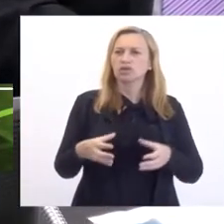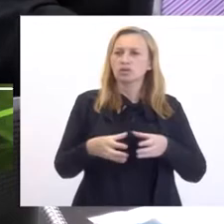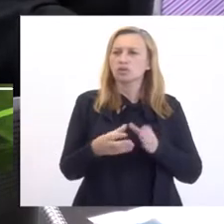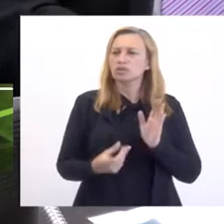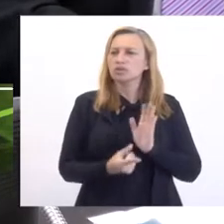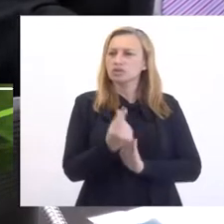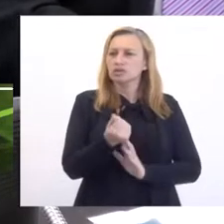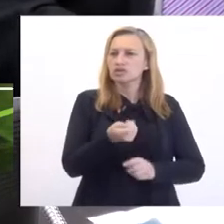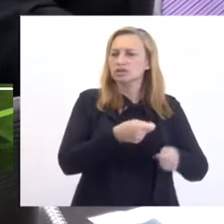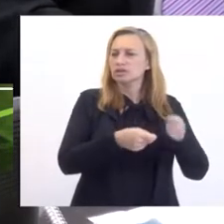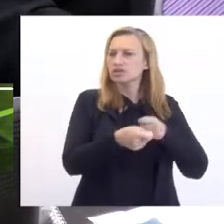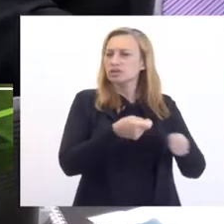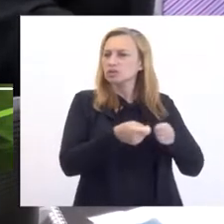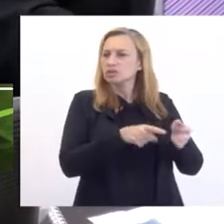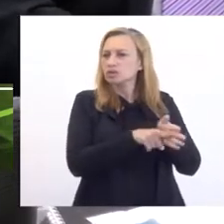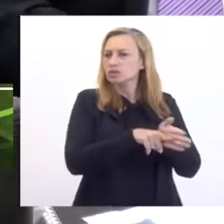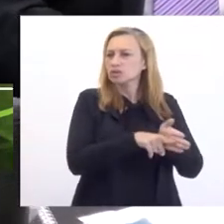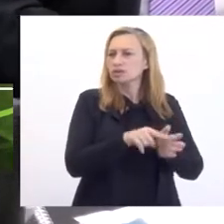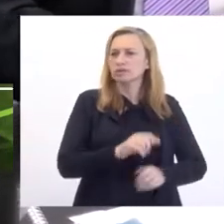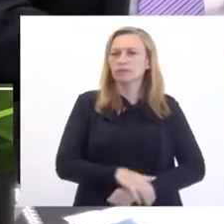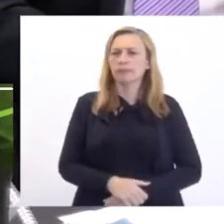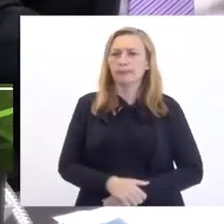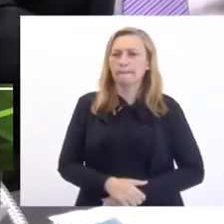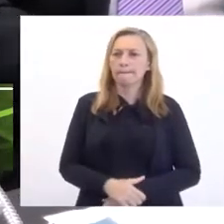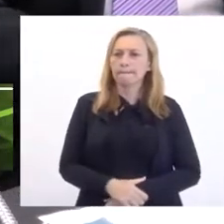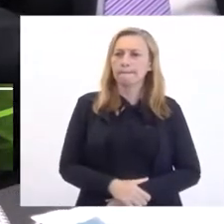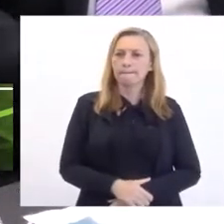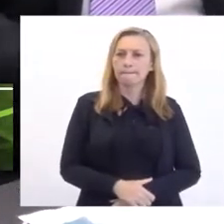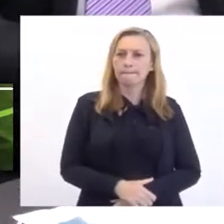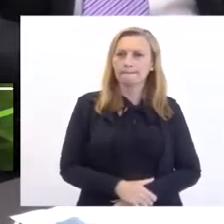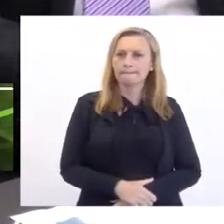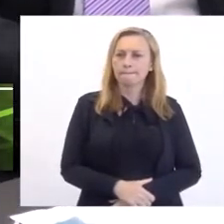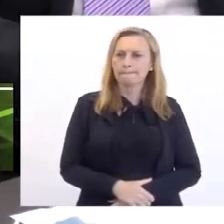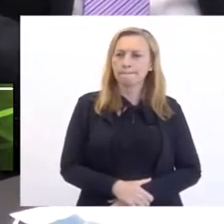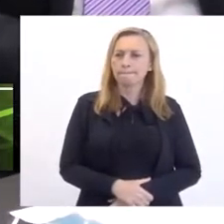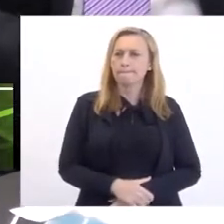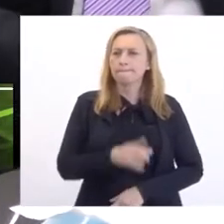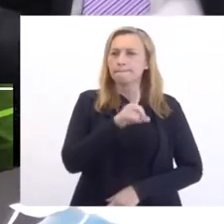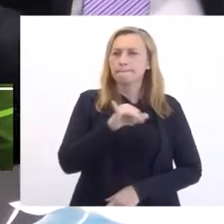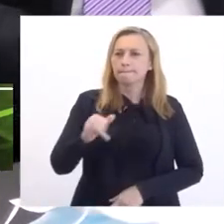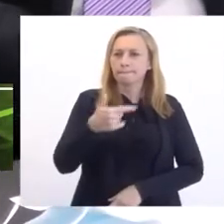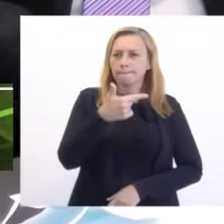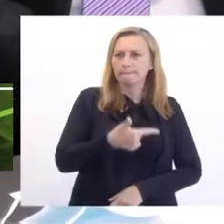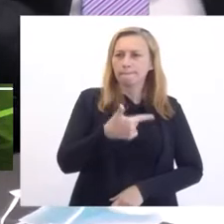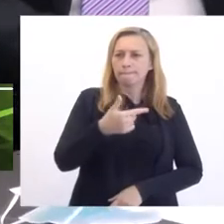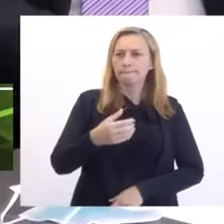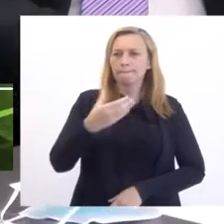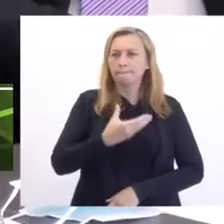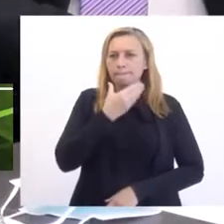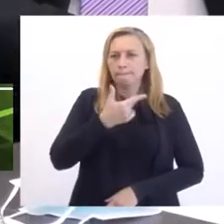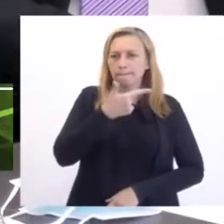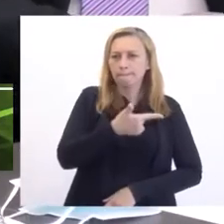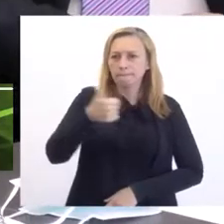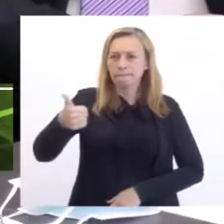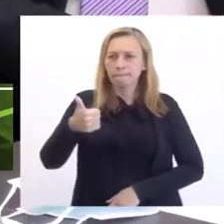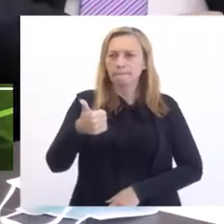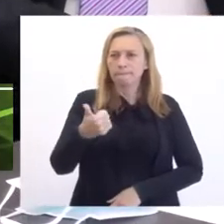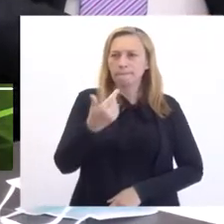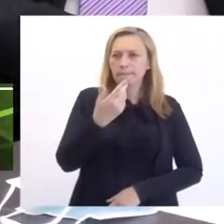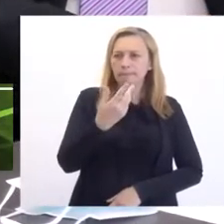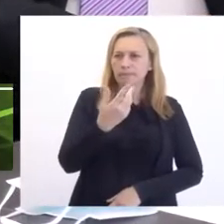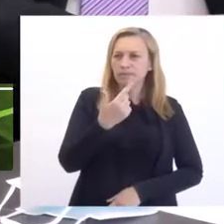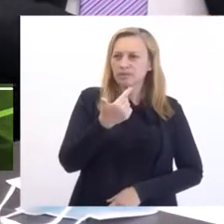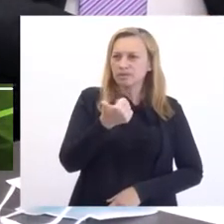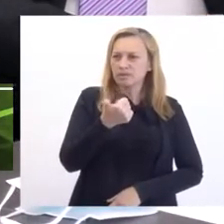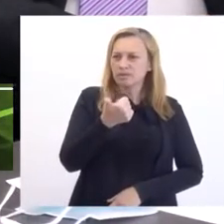Orçamento, Finanças, Fiscalização Financeira e Controle, a ser realizada do dia 2 de dezembro de 2021, meio-dia e meia.